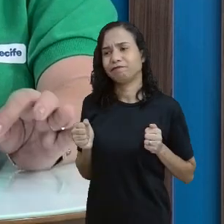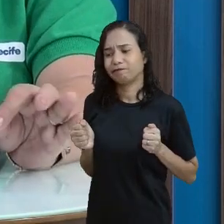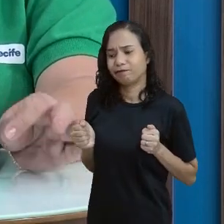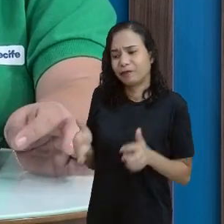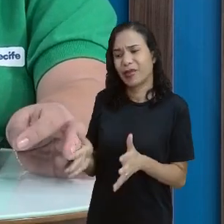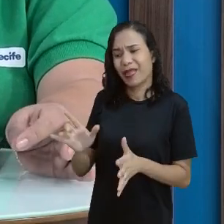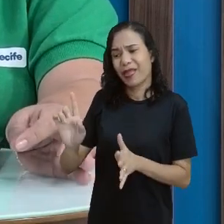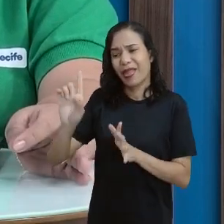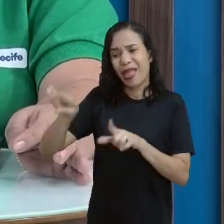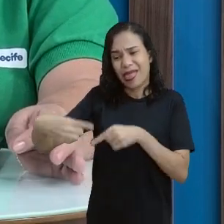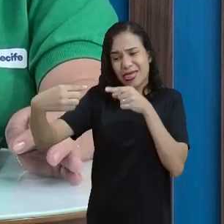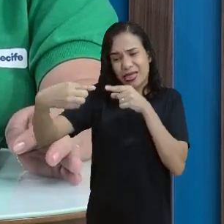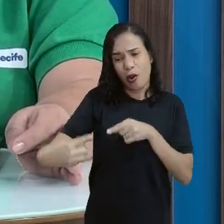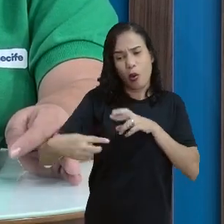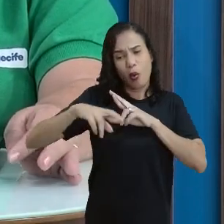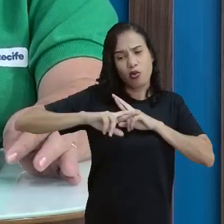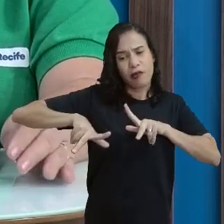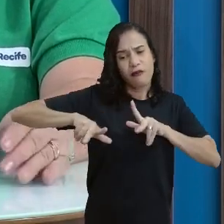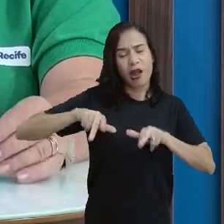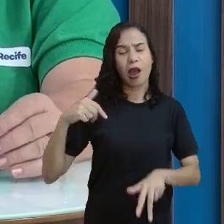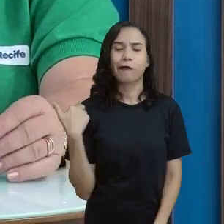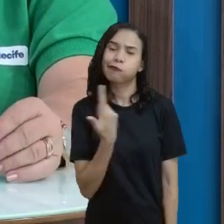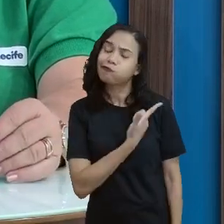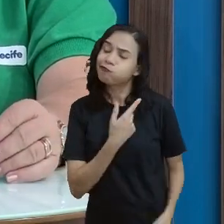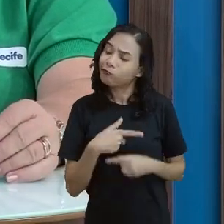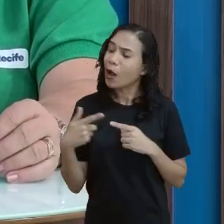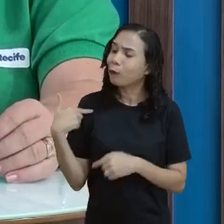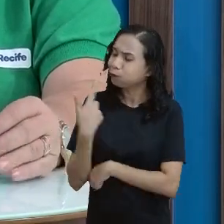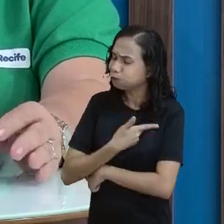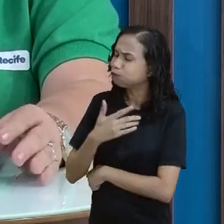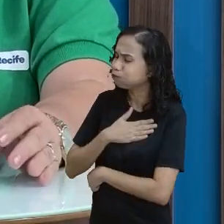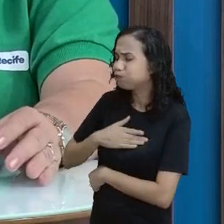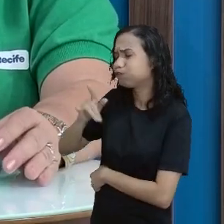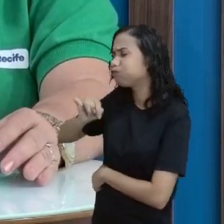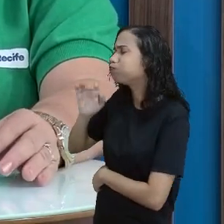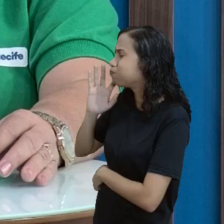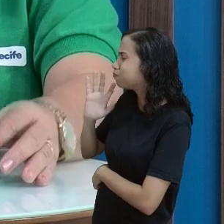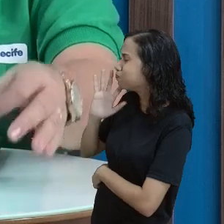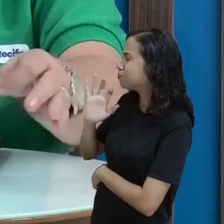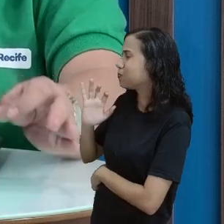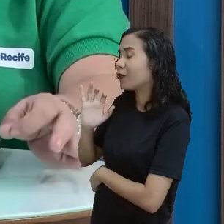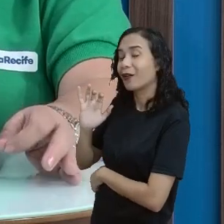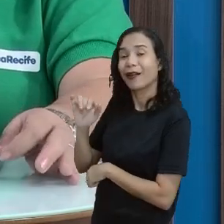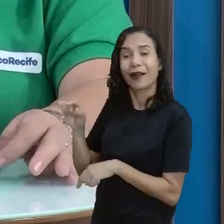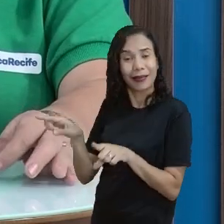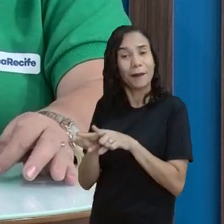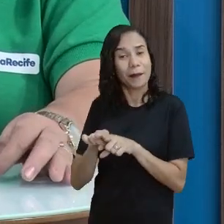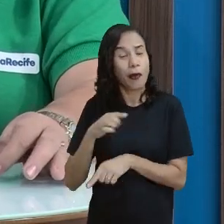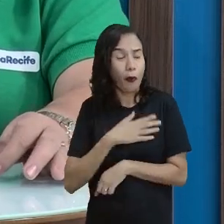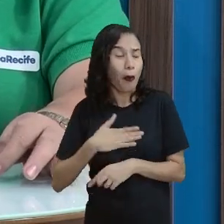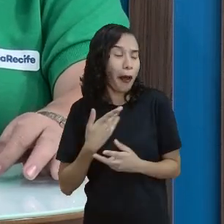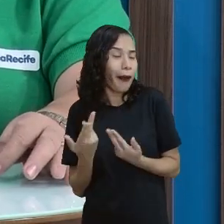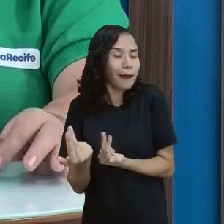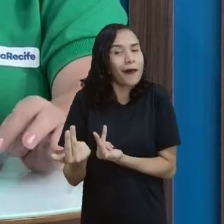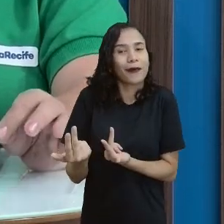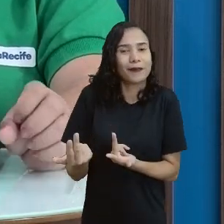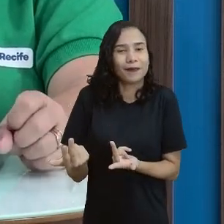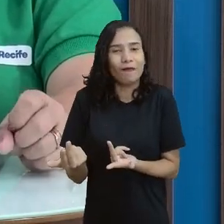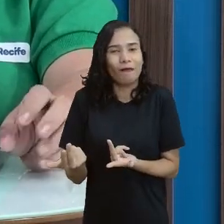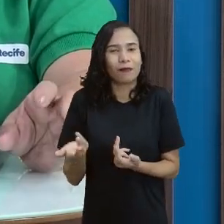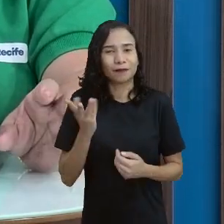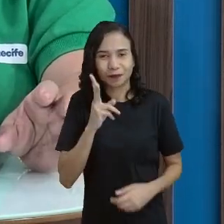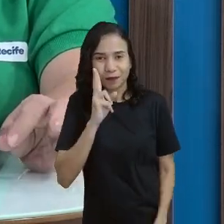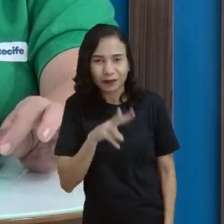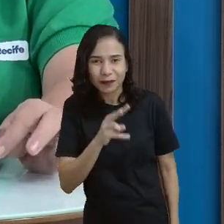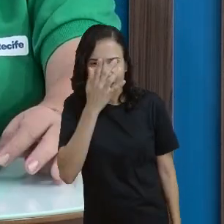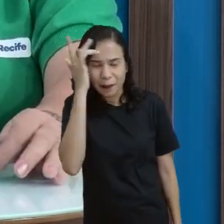são completamente diferentes da gente, mas que a gente acha que são legais. E até gostaríamos de ter. Né? Eu já vi